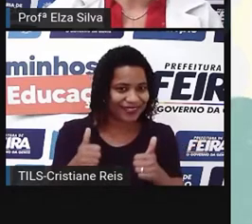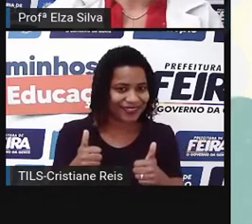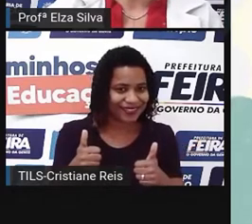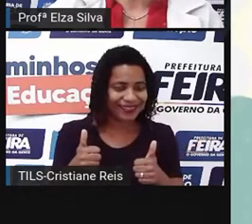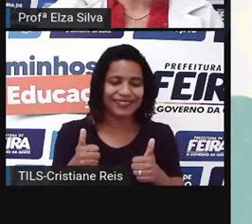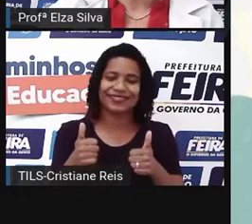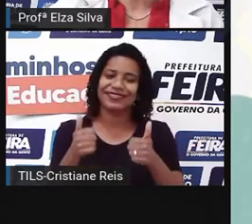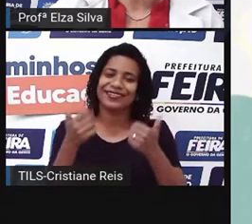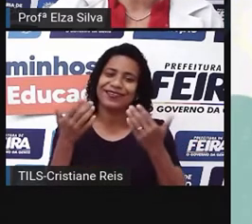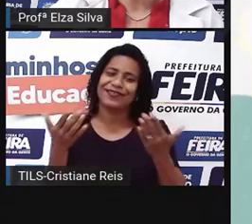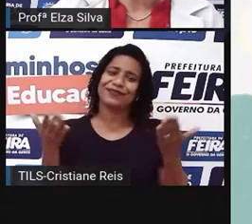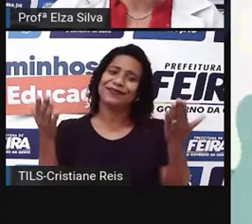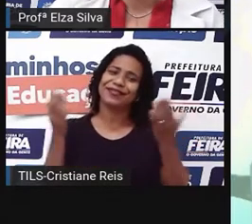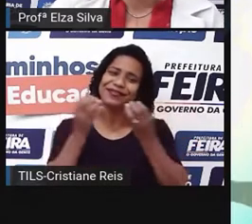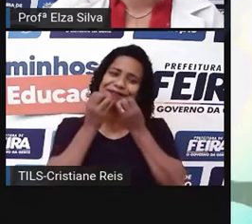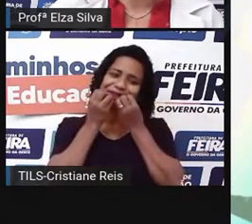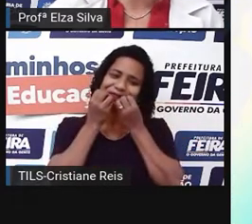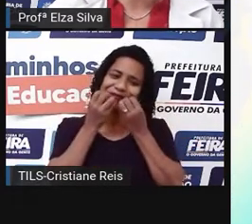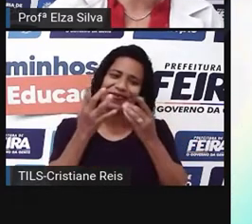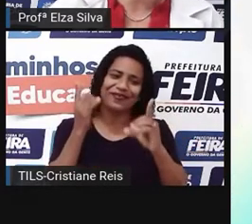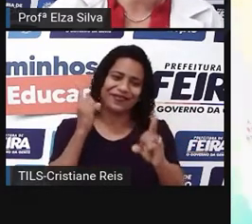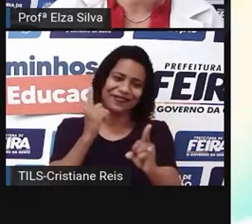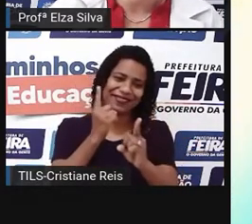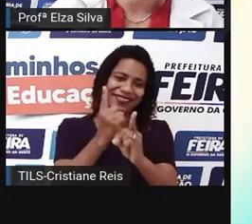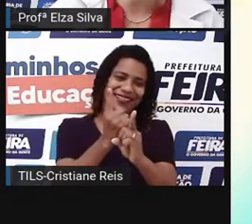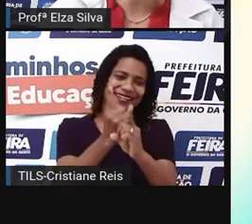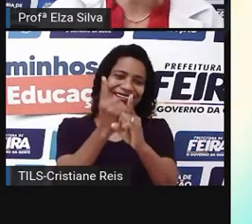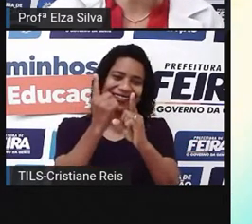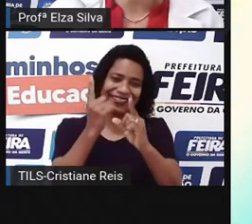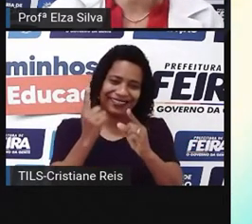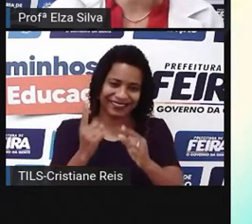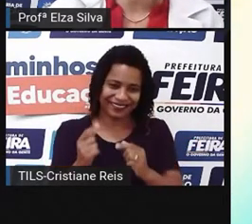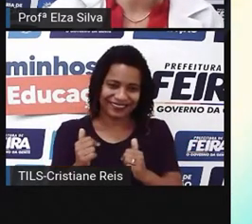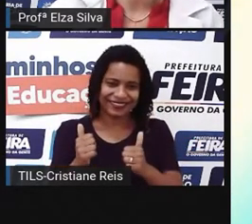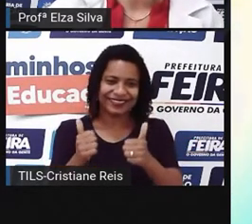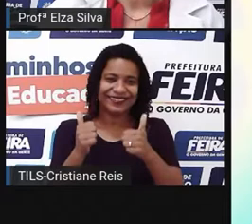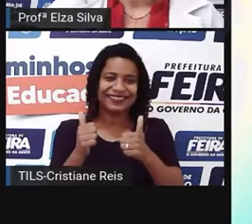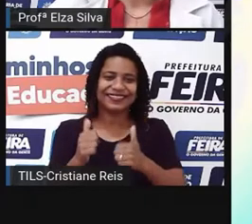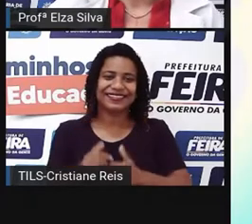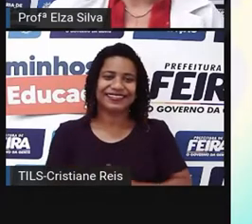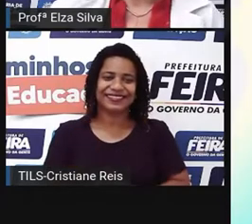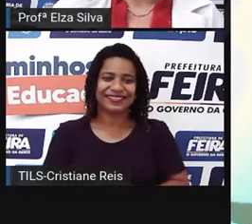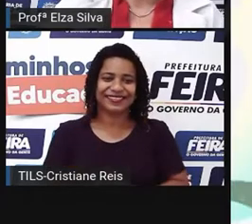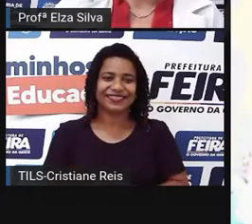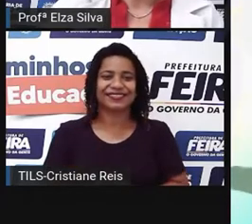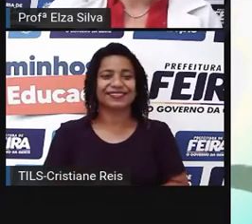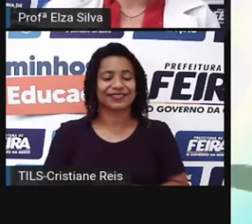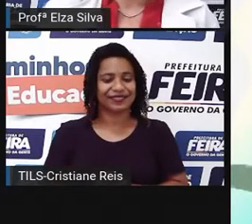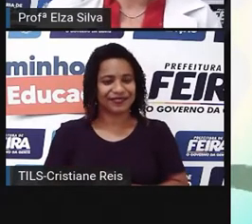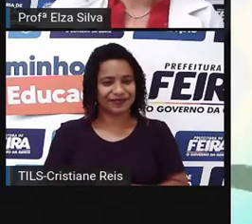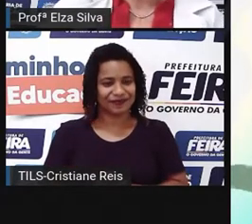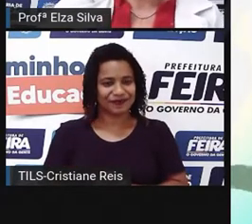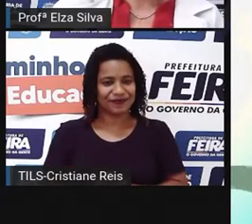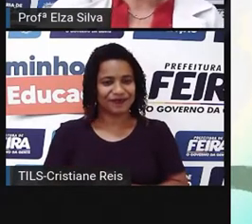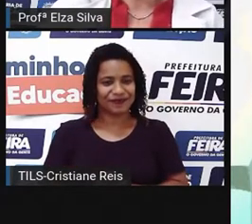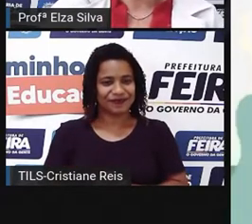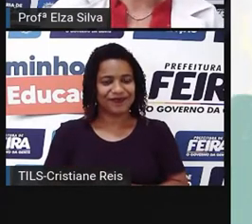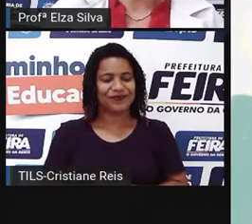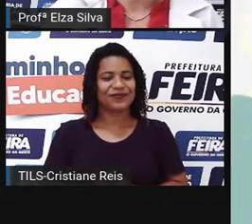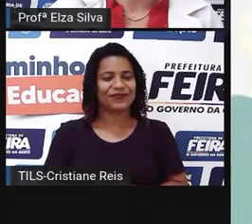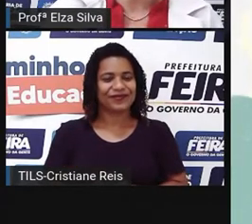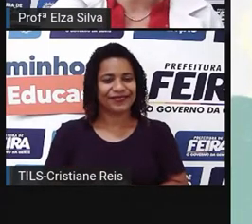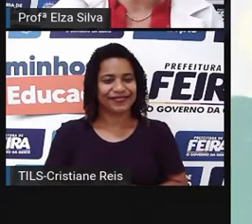espero que vocês estejam muito bem. Olá, pessoal!